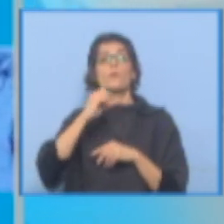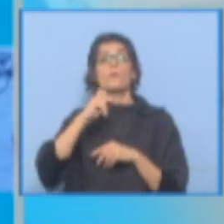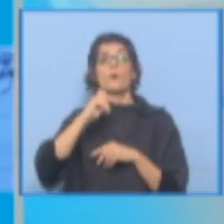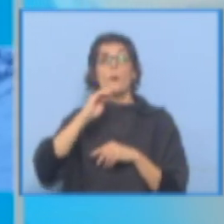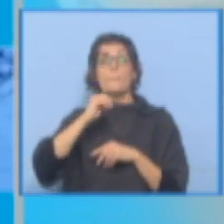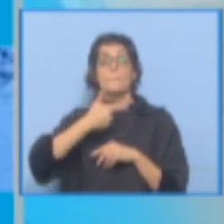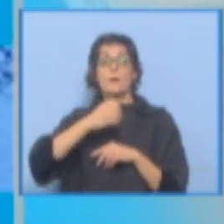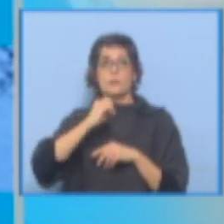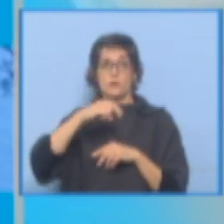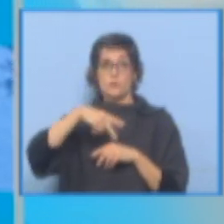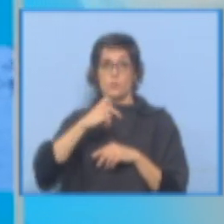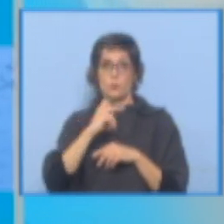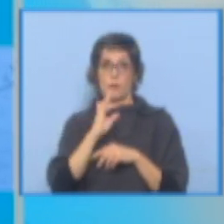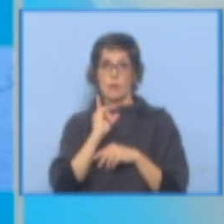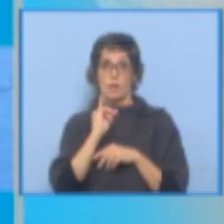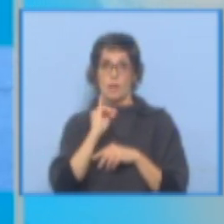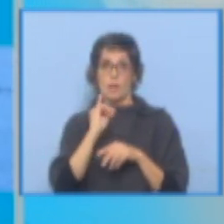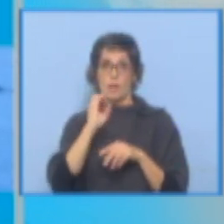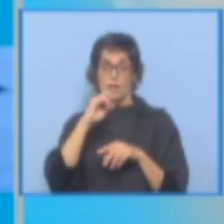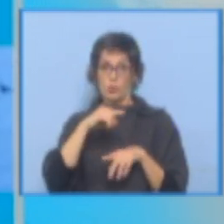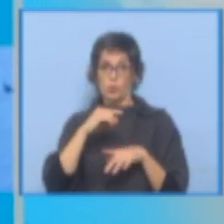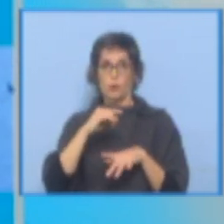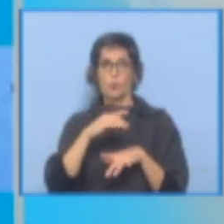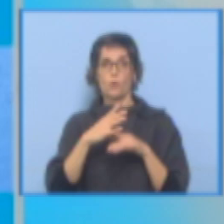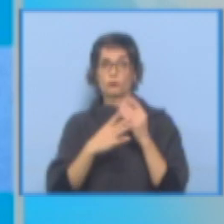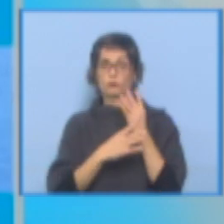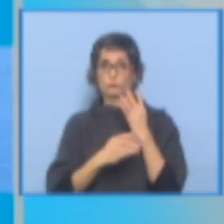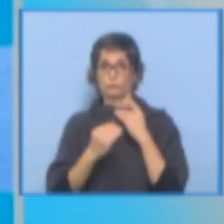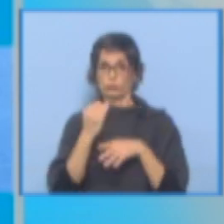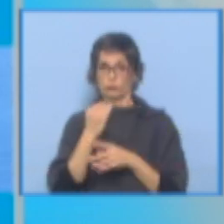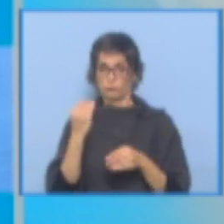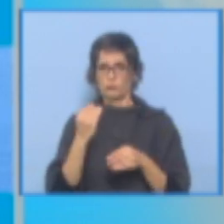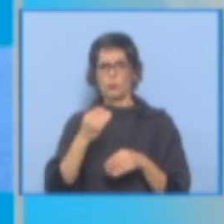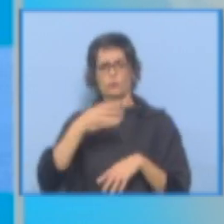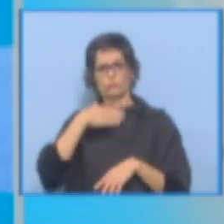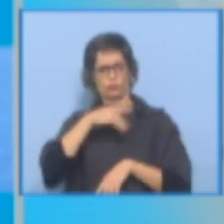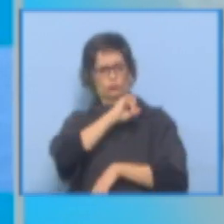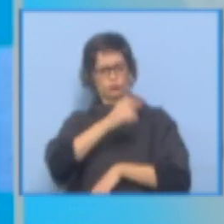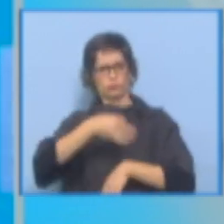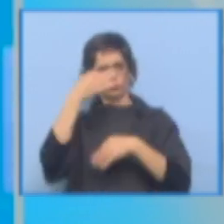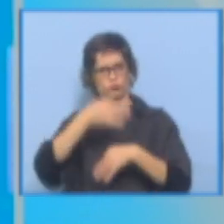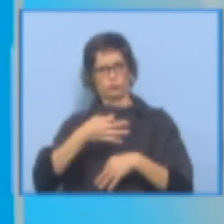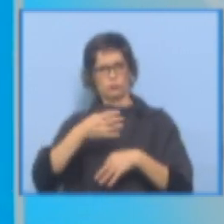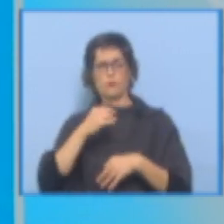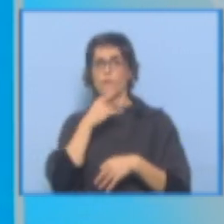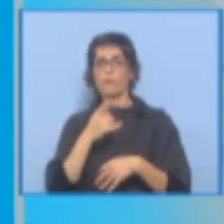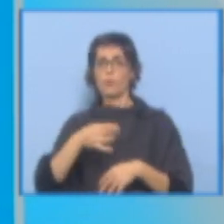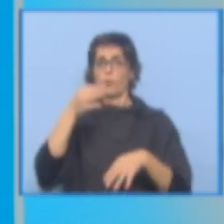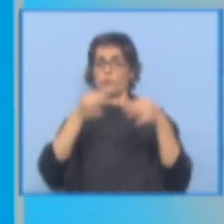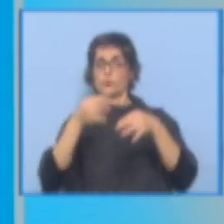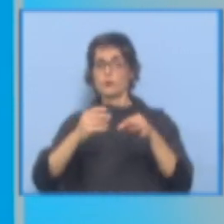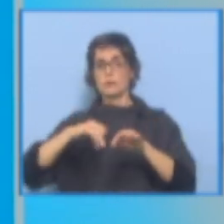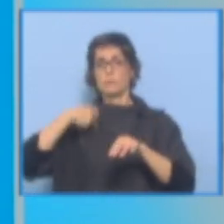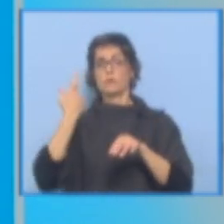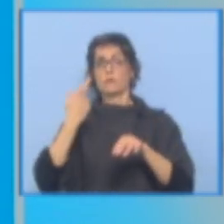dos Advogados, com grande coragem, pôs em cima da mesa a questão da justiça para ricos e da justiça para pobres, mas